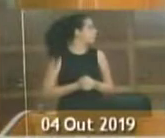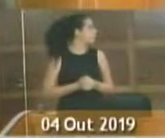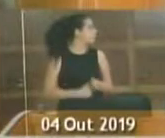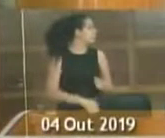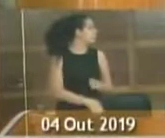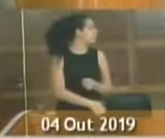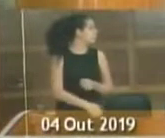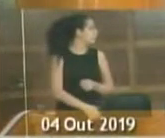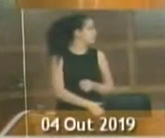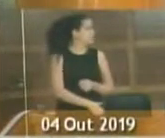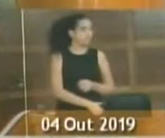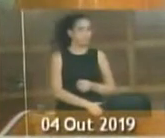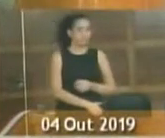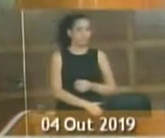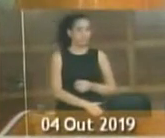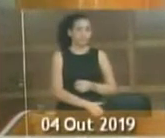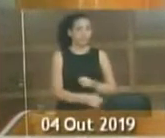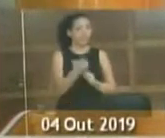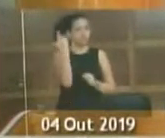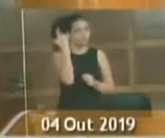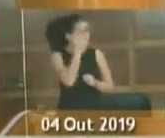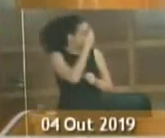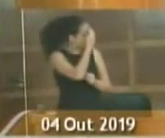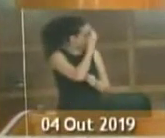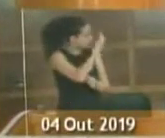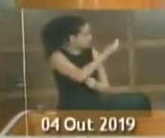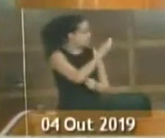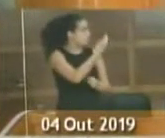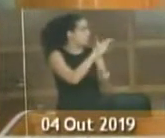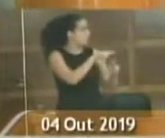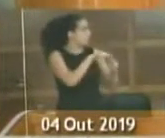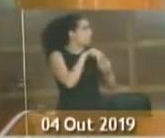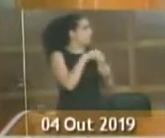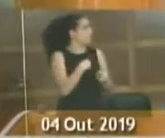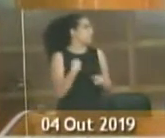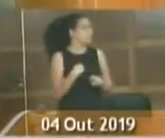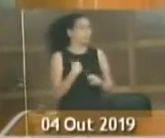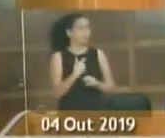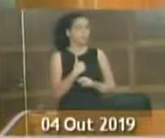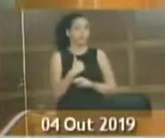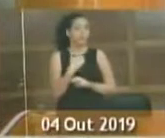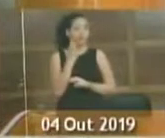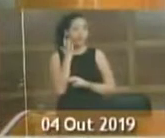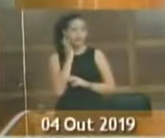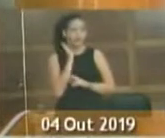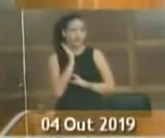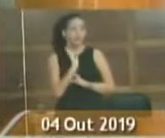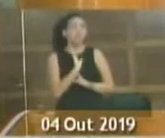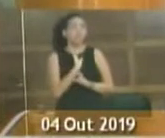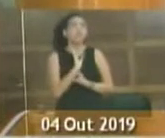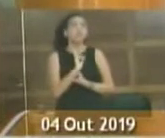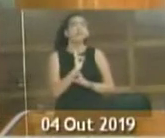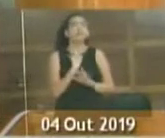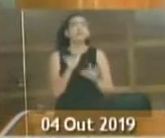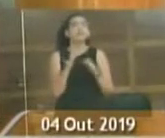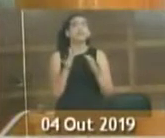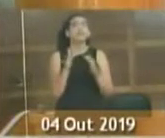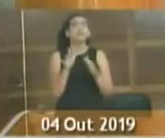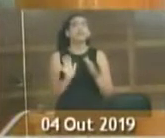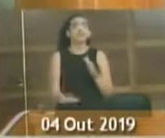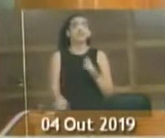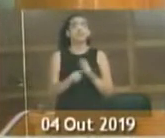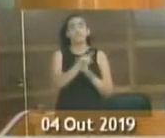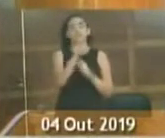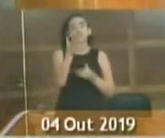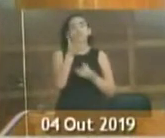E, mais uma vez, obrigada mesmo pela sua presença. Eu acho que, viu, crianças, vocês